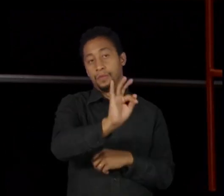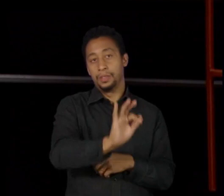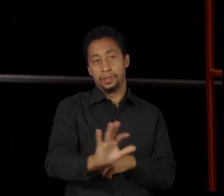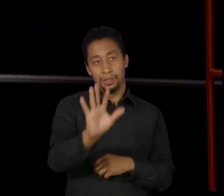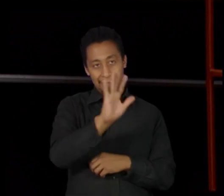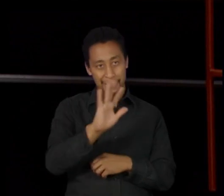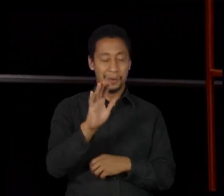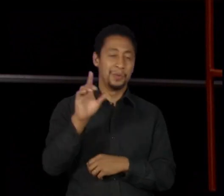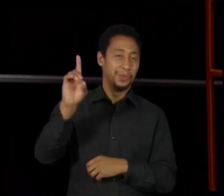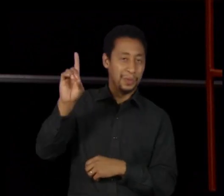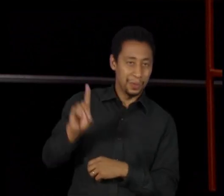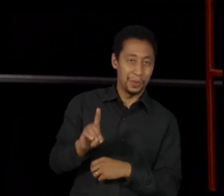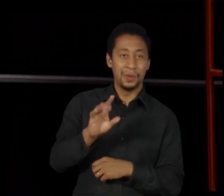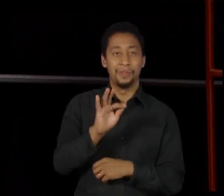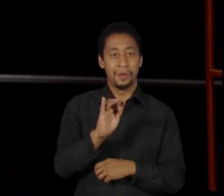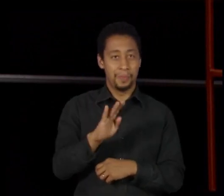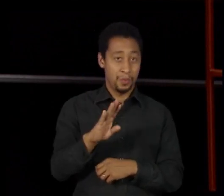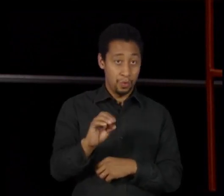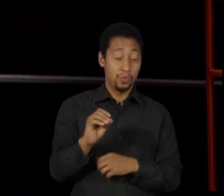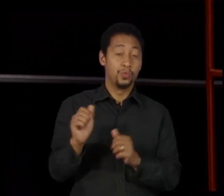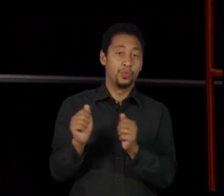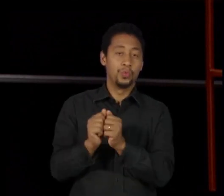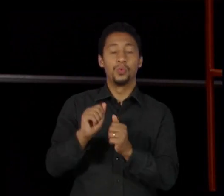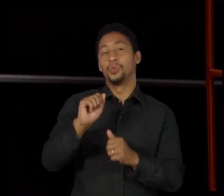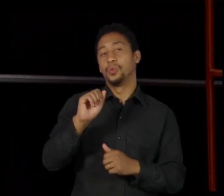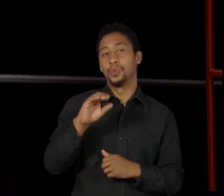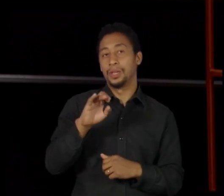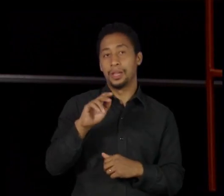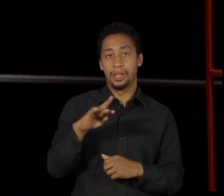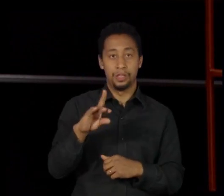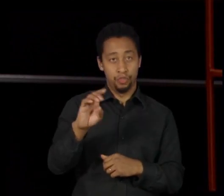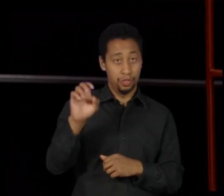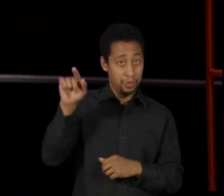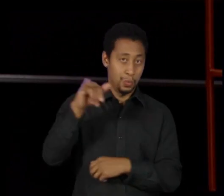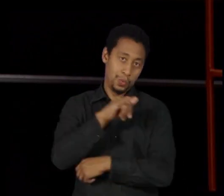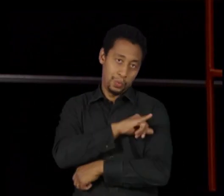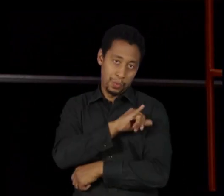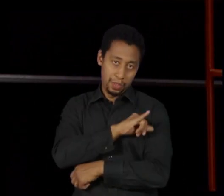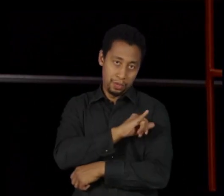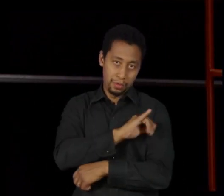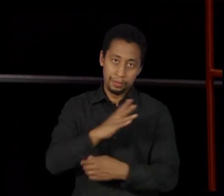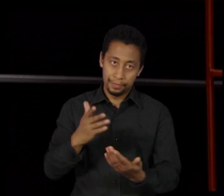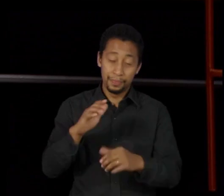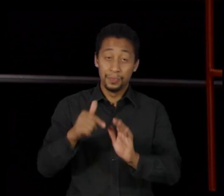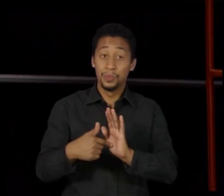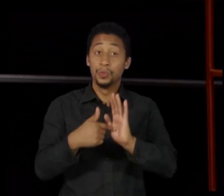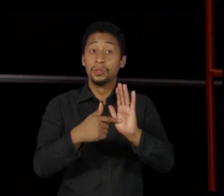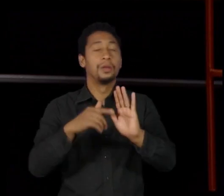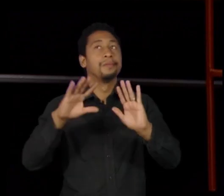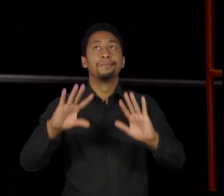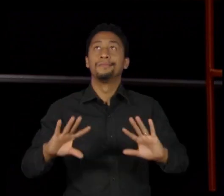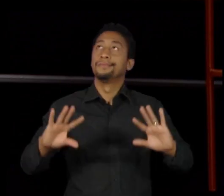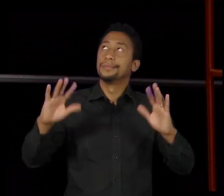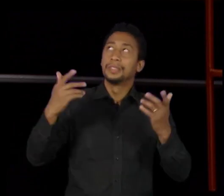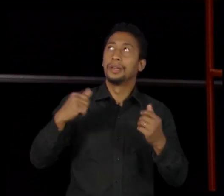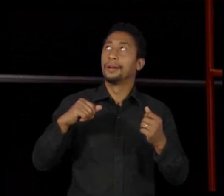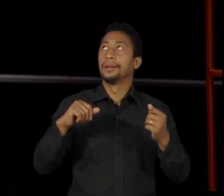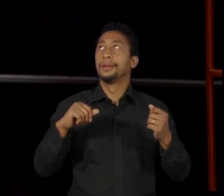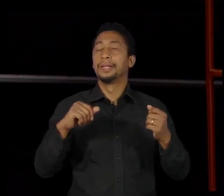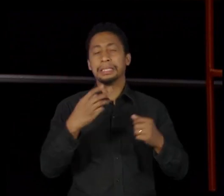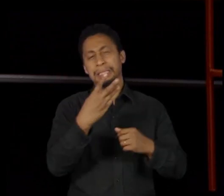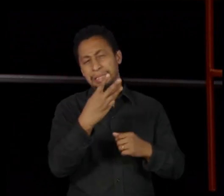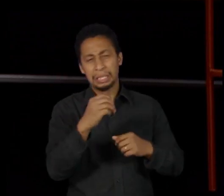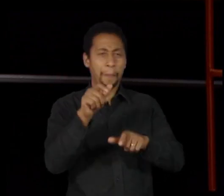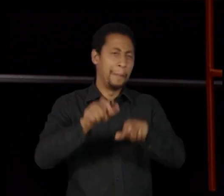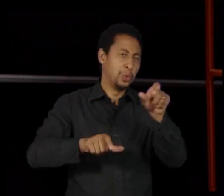como você falou, na companhia da Cleide Diáconis, no Rio de Janeiro. E era uma daquelas grandes produções de época, né, com cerca de 30 atores em